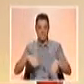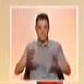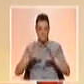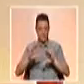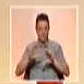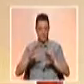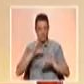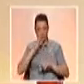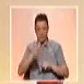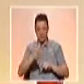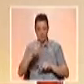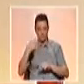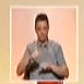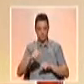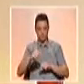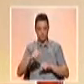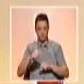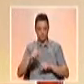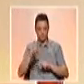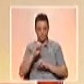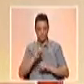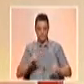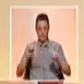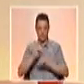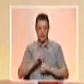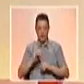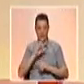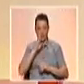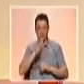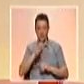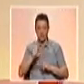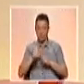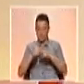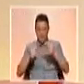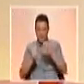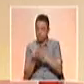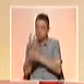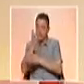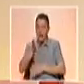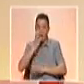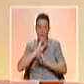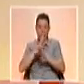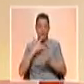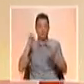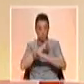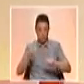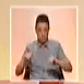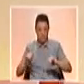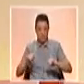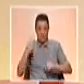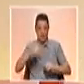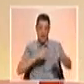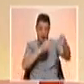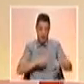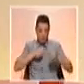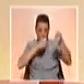Por uma coincidência, realmente não há uma planta que produza sem água. É impossível. Portanto, obviamente que a